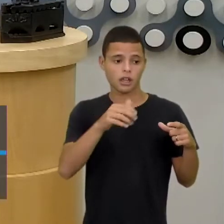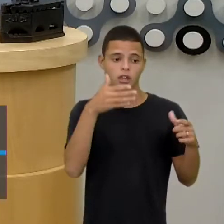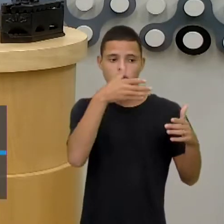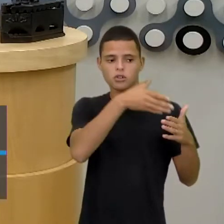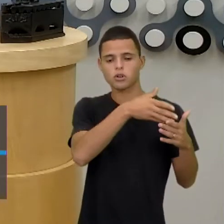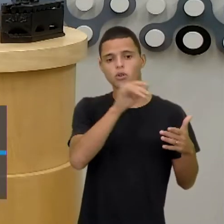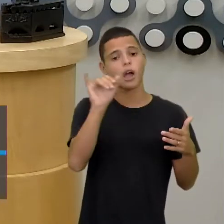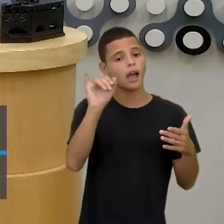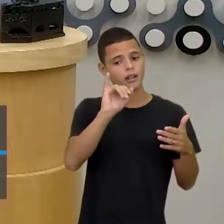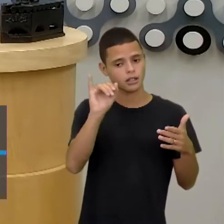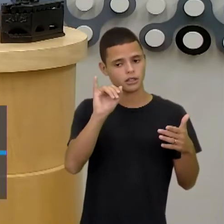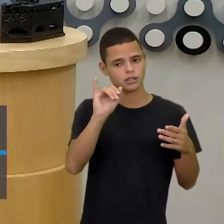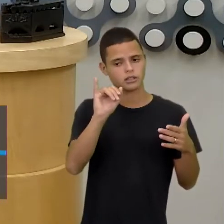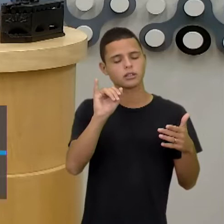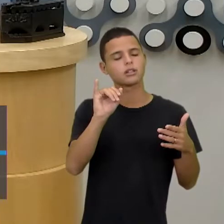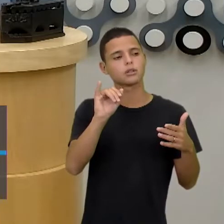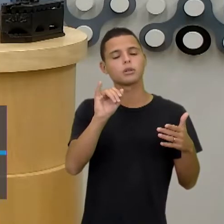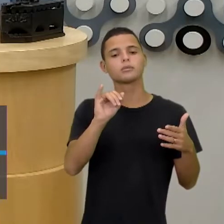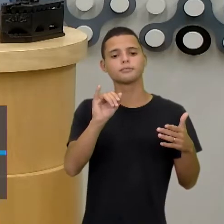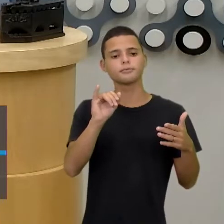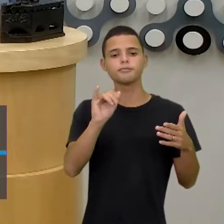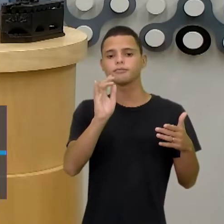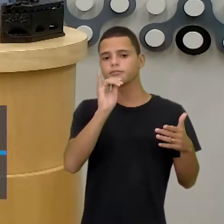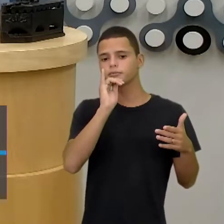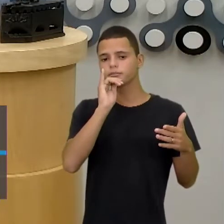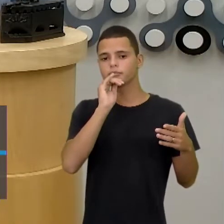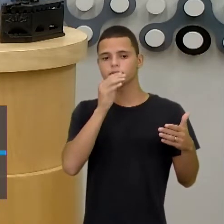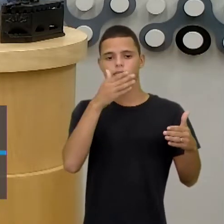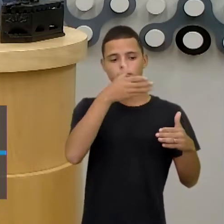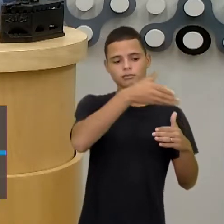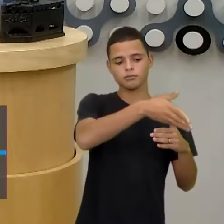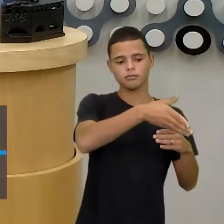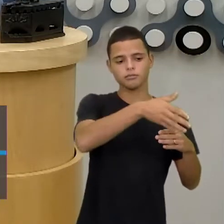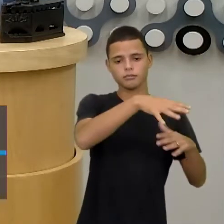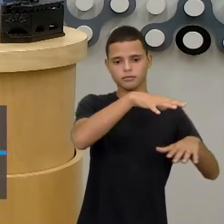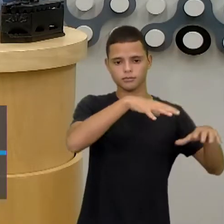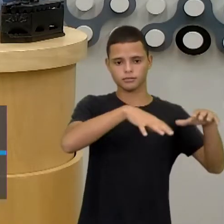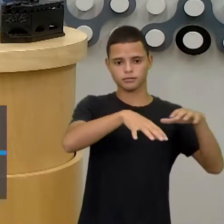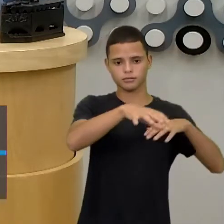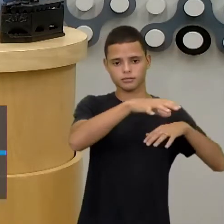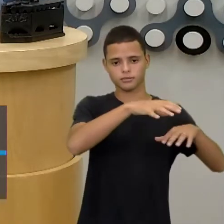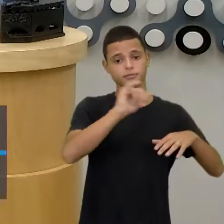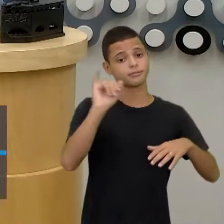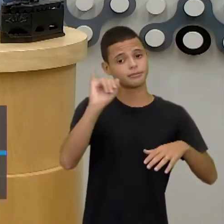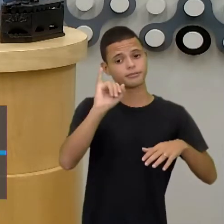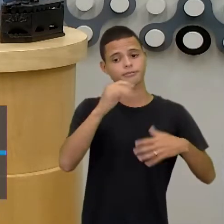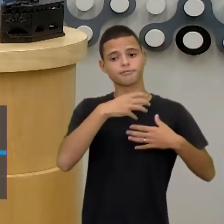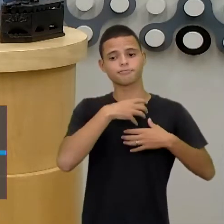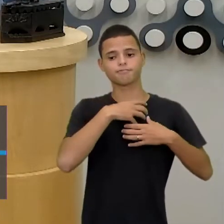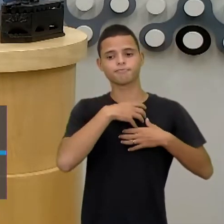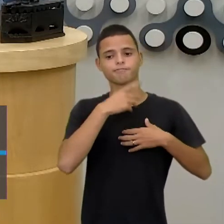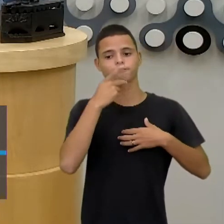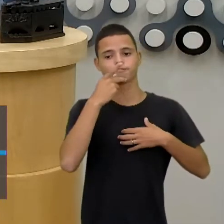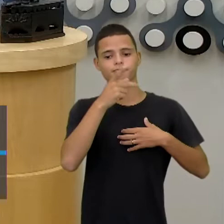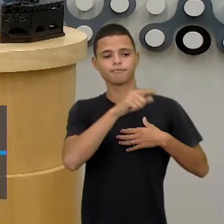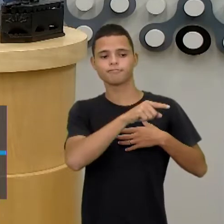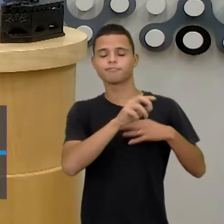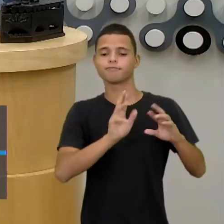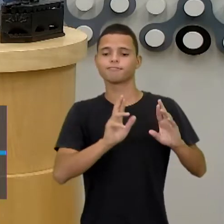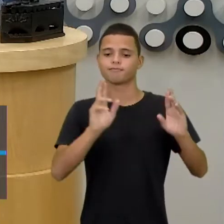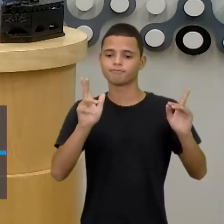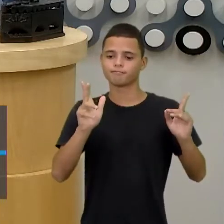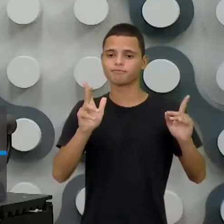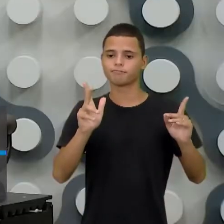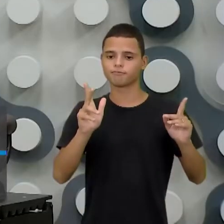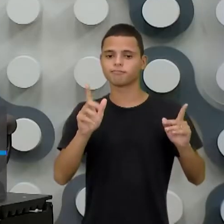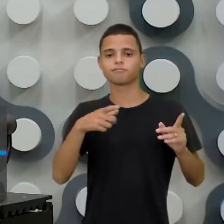os africanos já estavam ali no Bexiga. Mas vamos pensar, a concentração hoje é de italiano. O jeito de falar é diferente, Sim, né? muito. A forma muito. de falar, é verdade. Nós